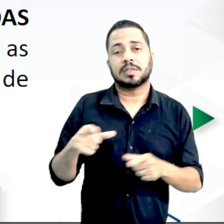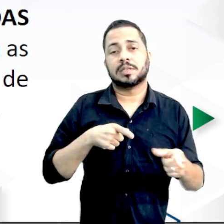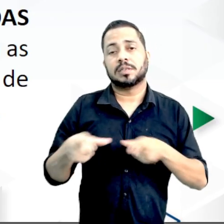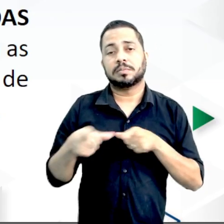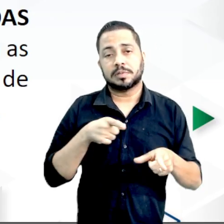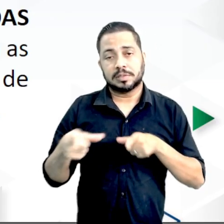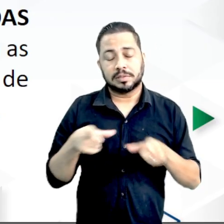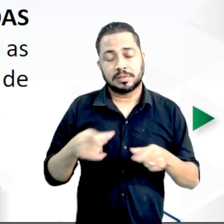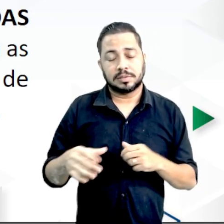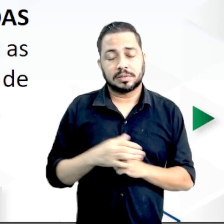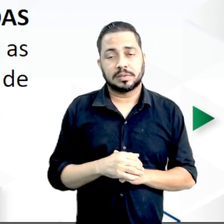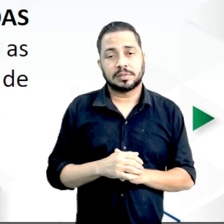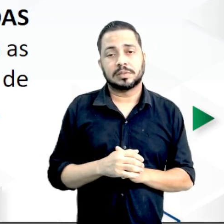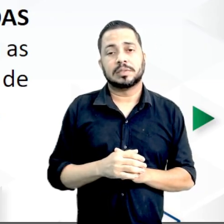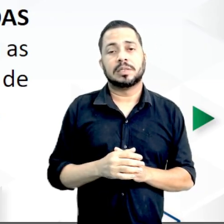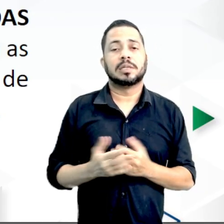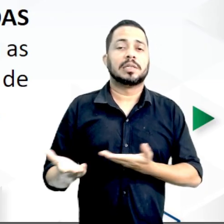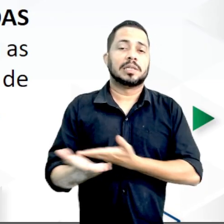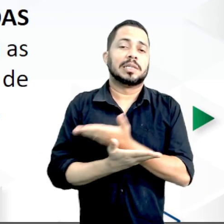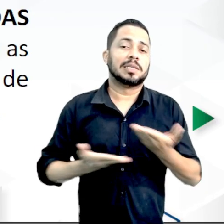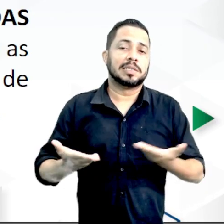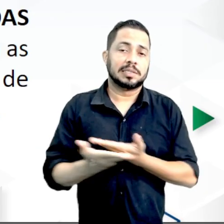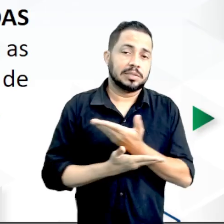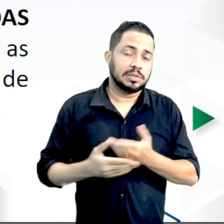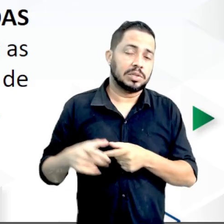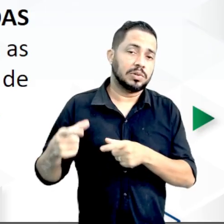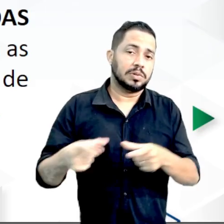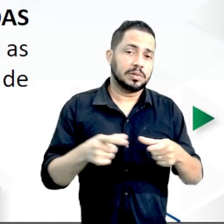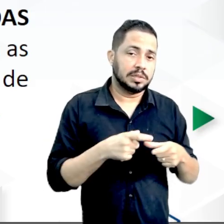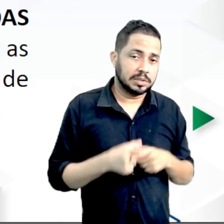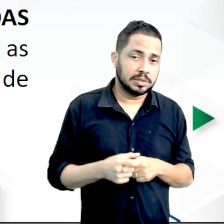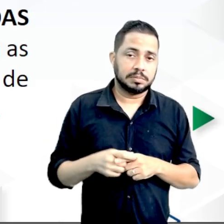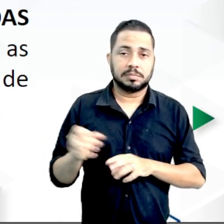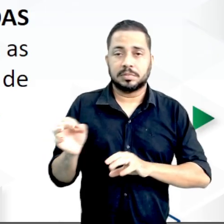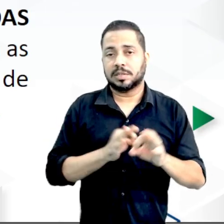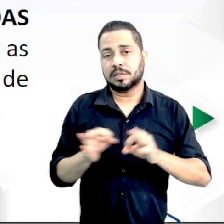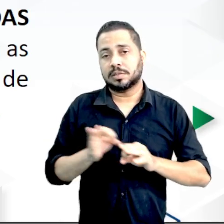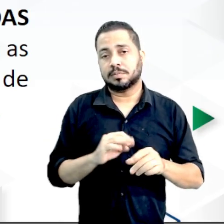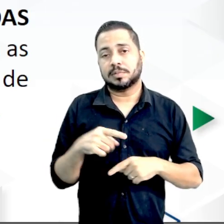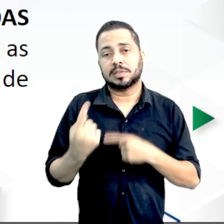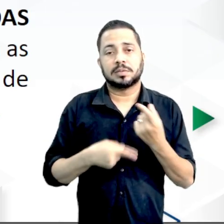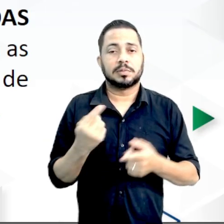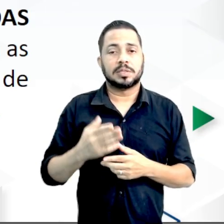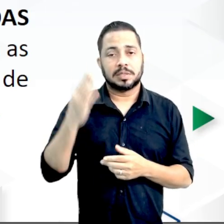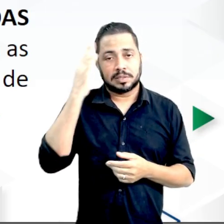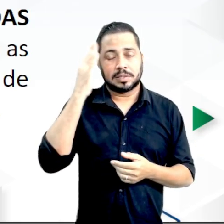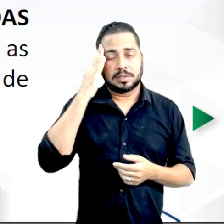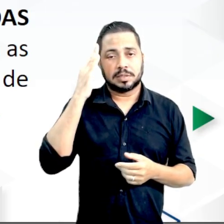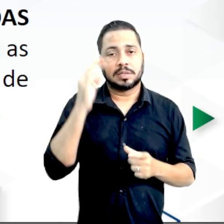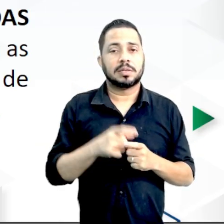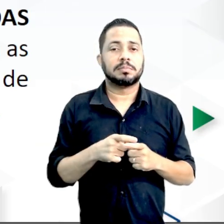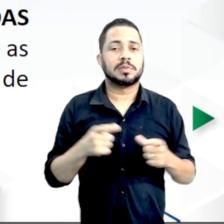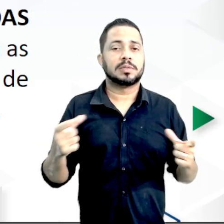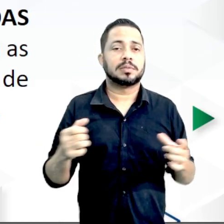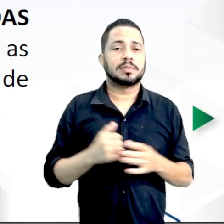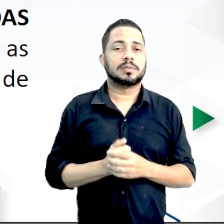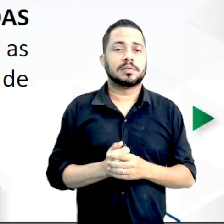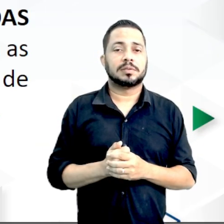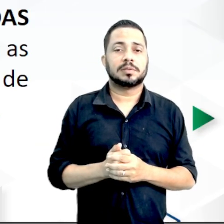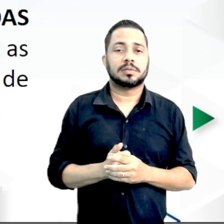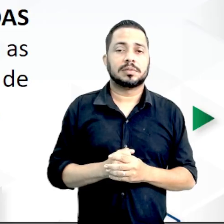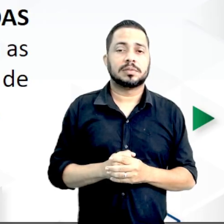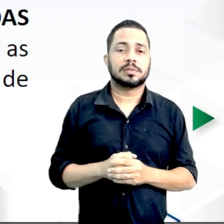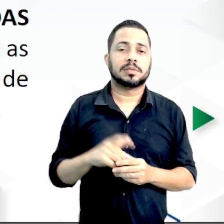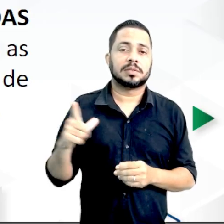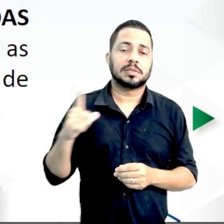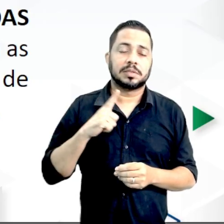agora a relação de localização no plano cartesiano para depois entender ampliação, tá bom? A Alana comprou o